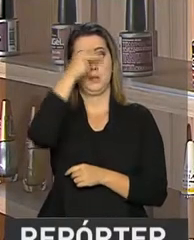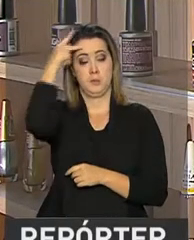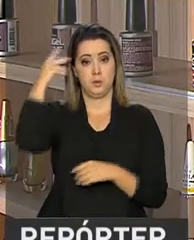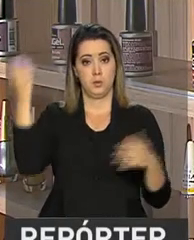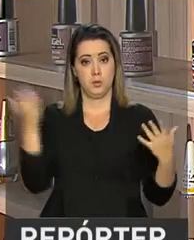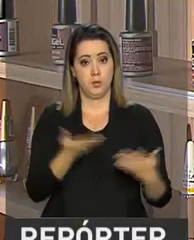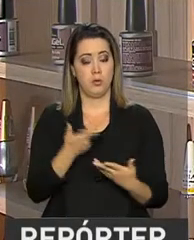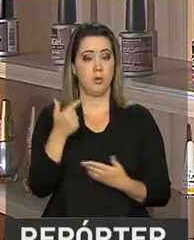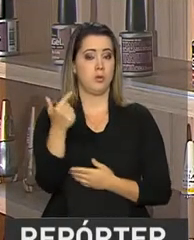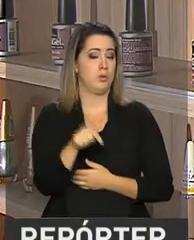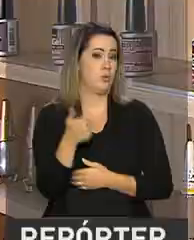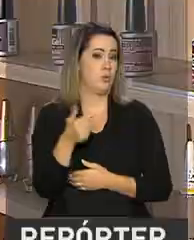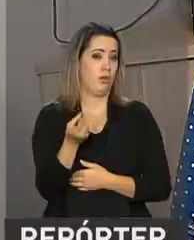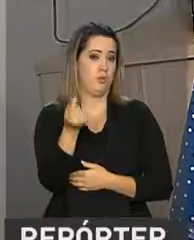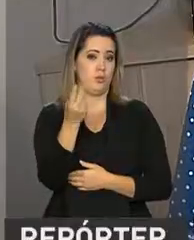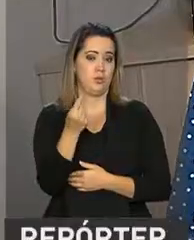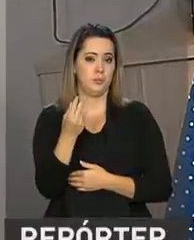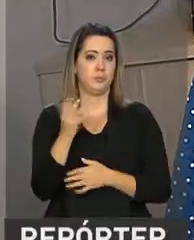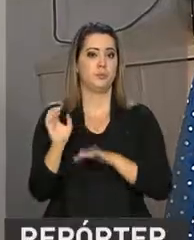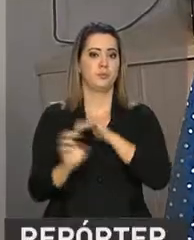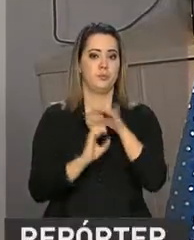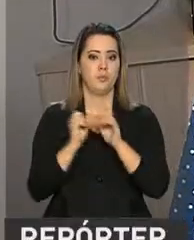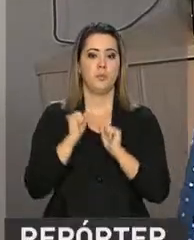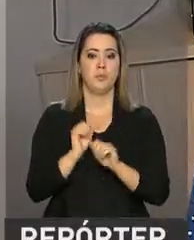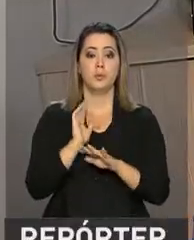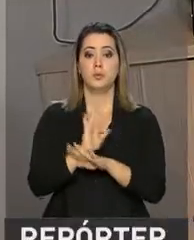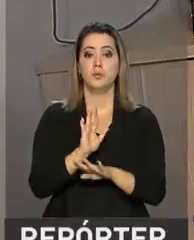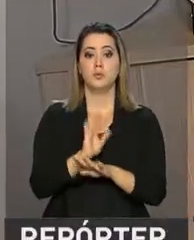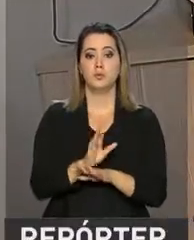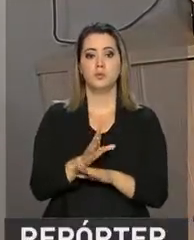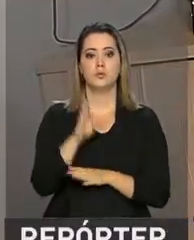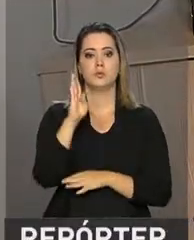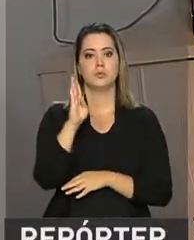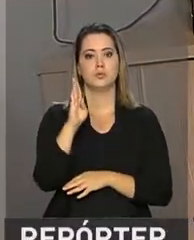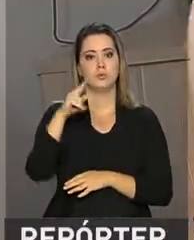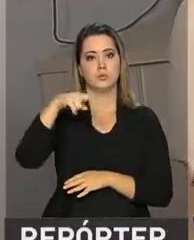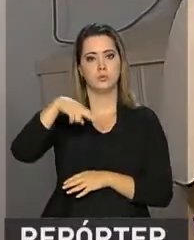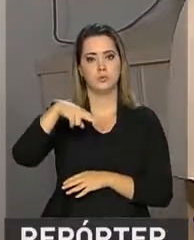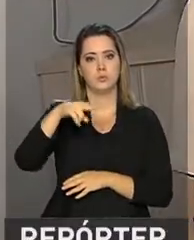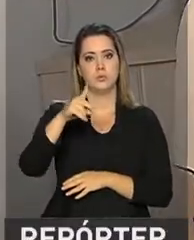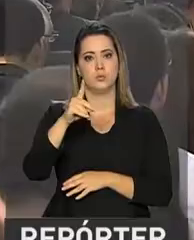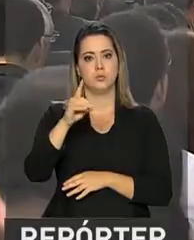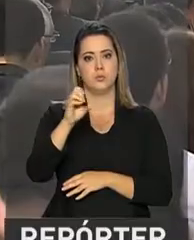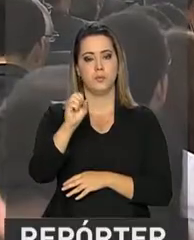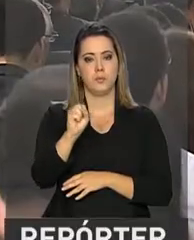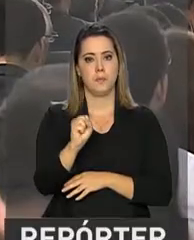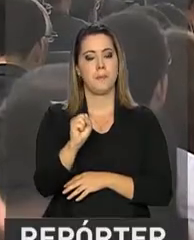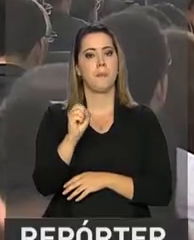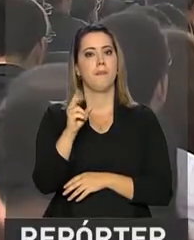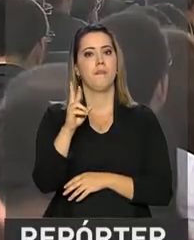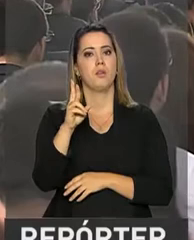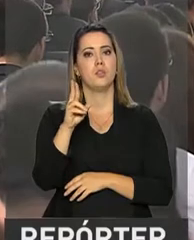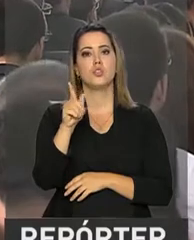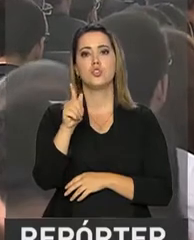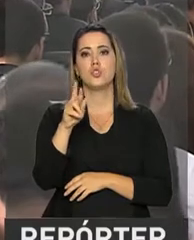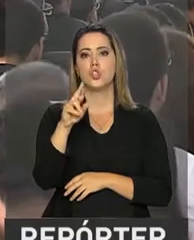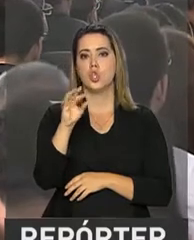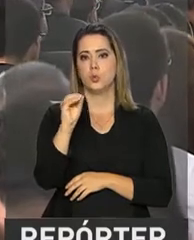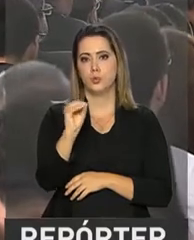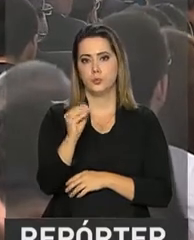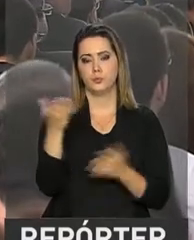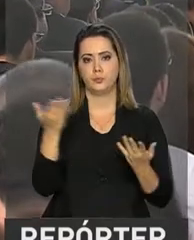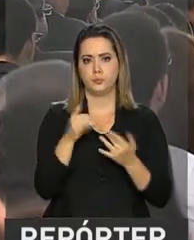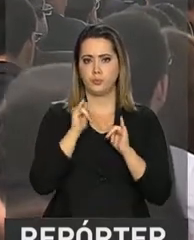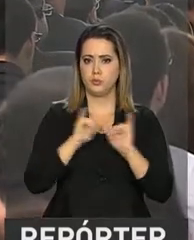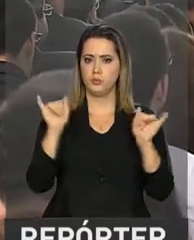para o capital de giro vai poder contar com o apoio do bnds giro um programa do governo lançado